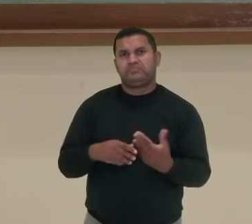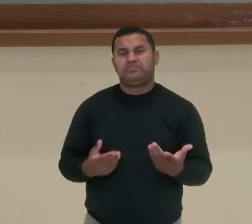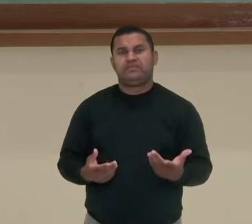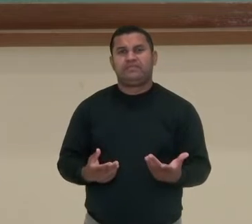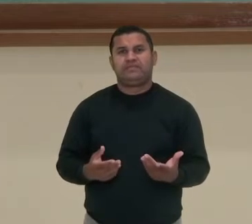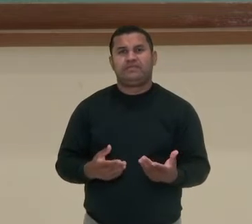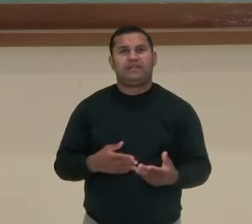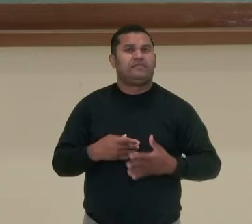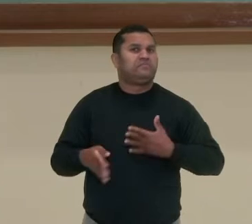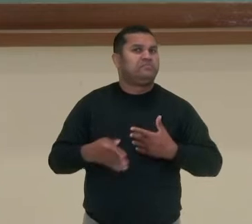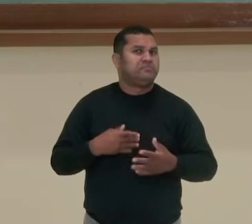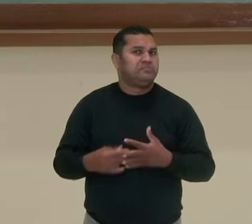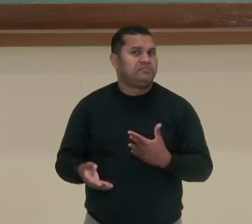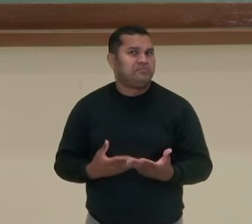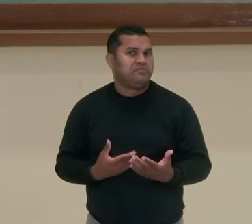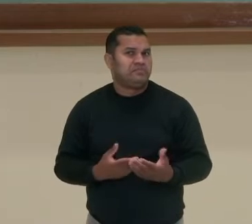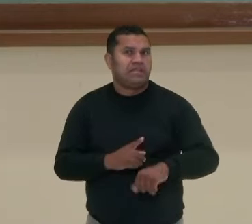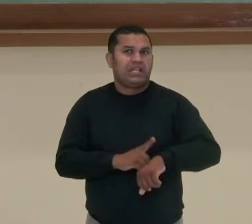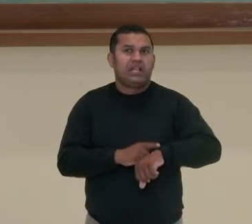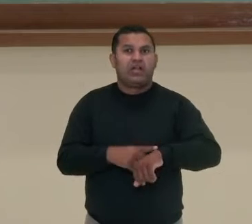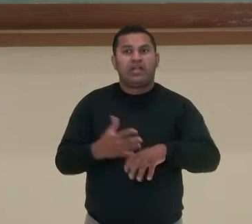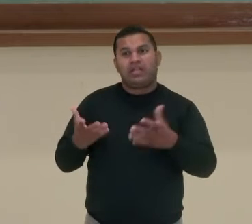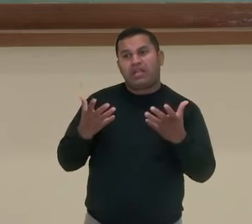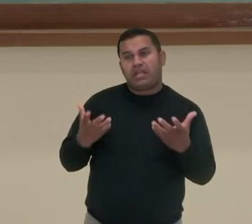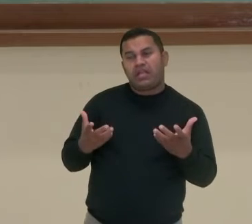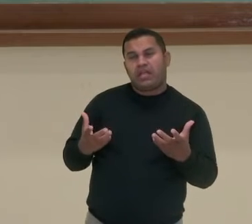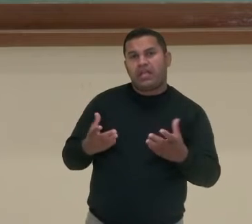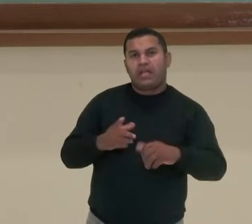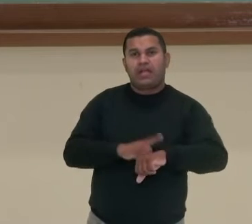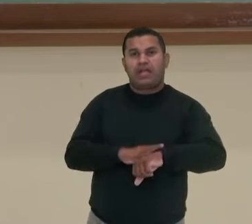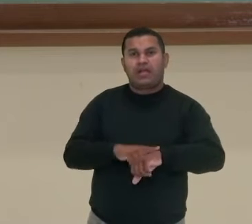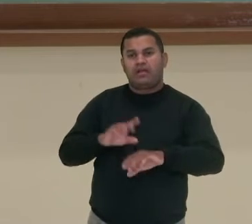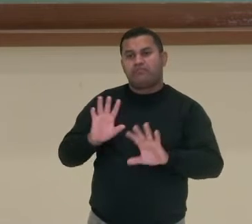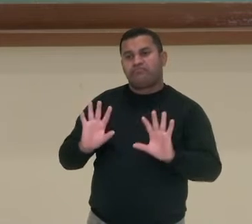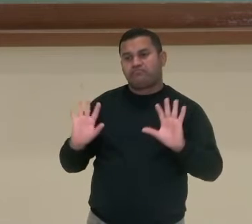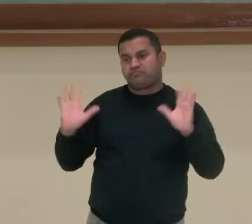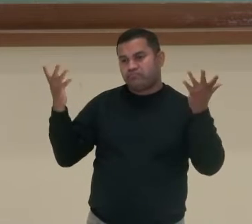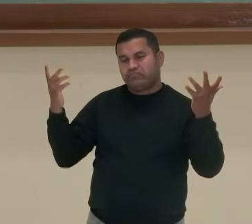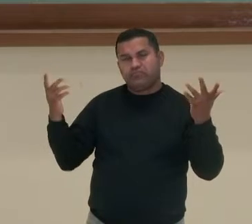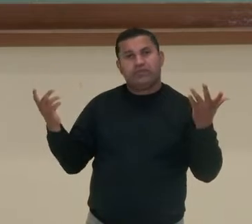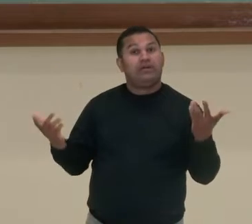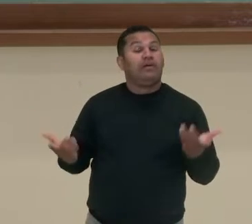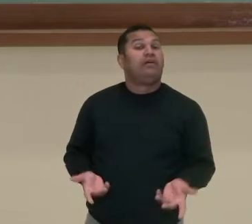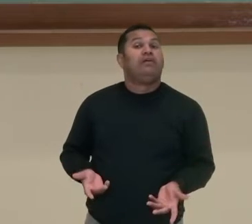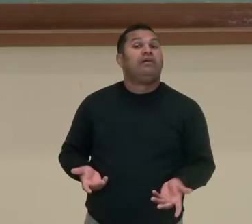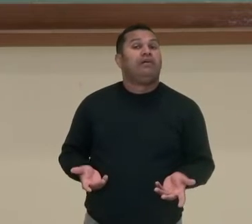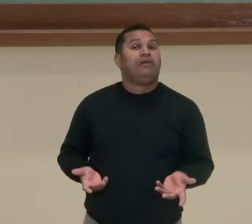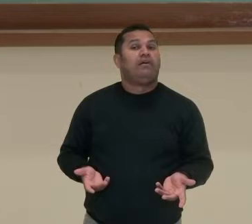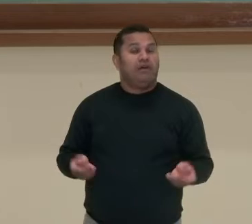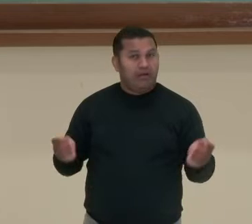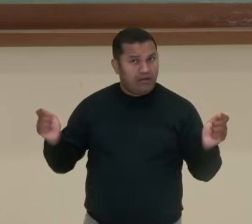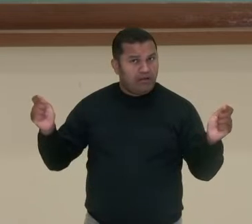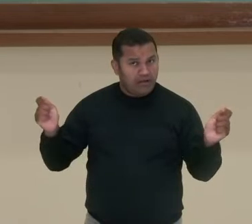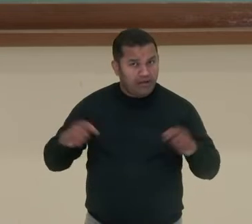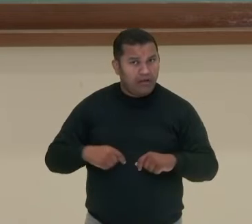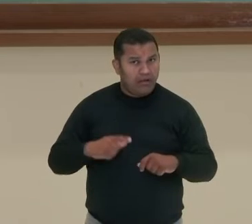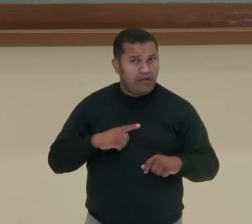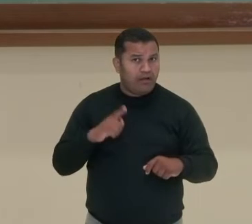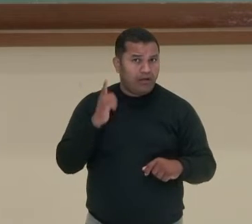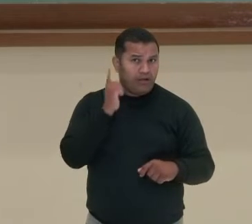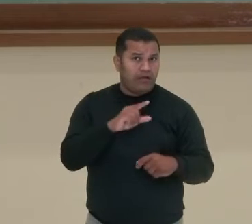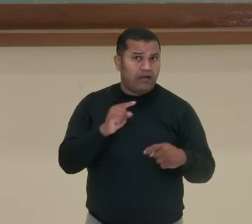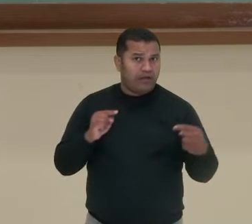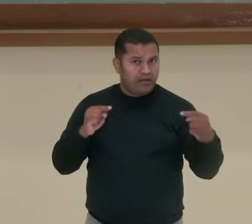né? Quando bem quer ou na hora que quer, olha lá em que momento. E será que ele consegue o seu nível